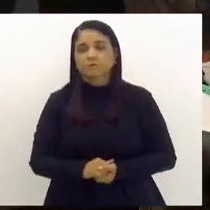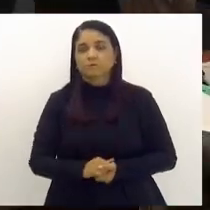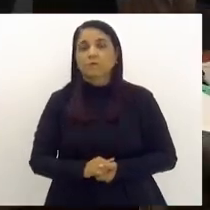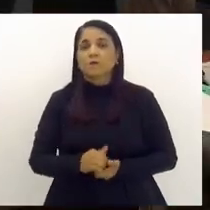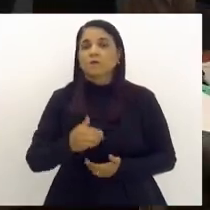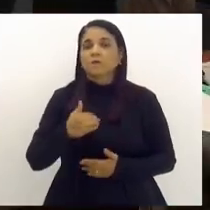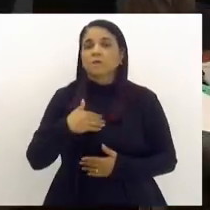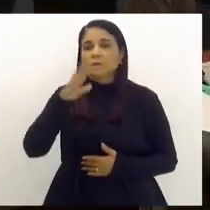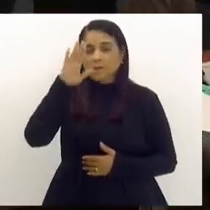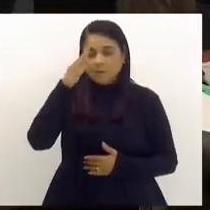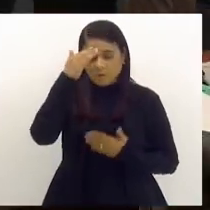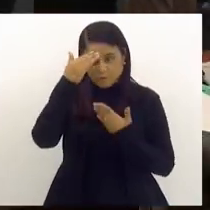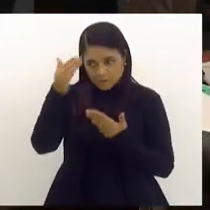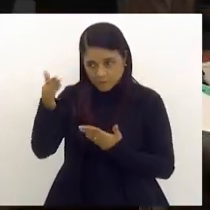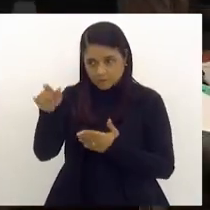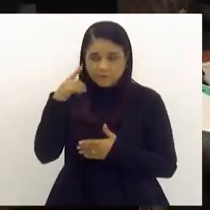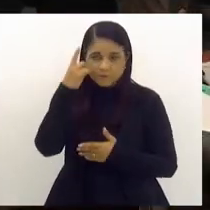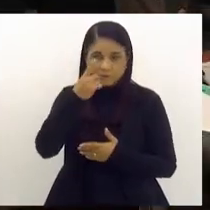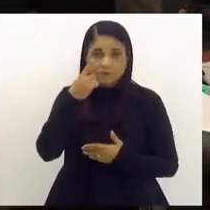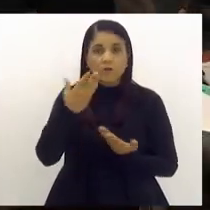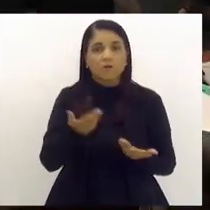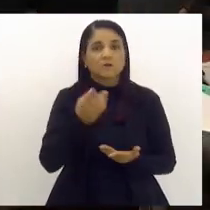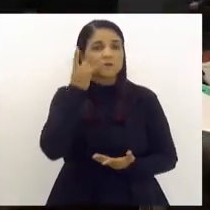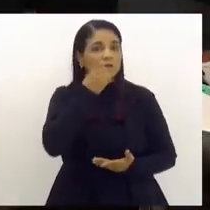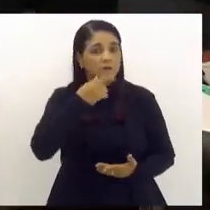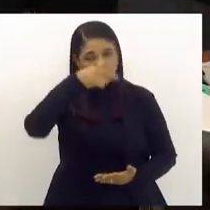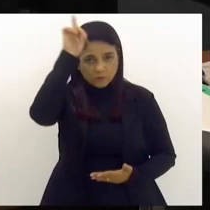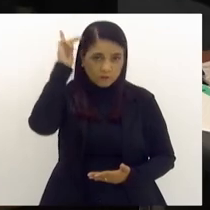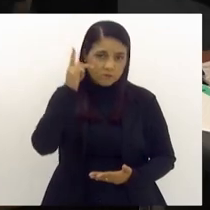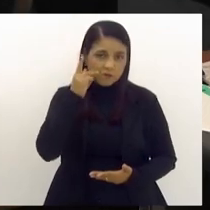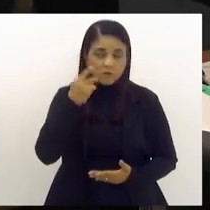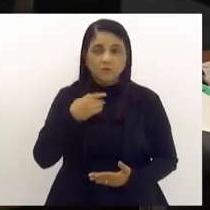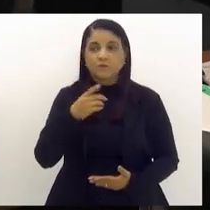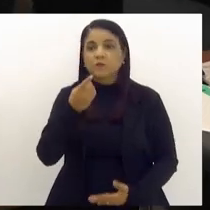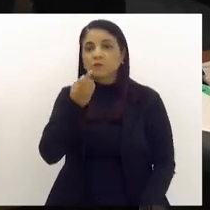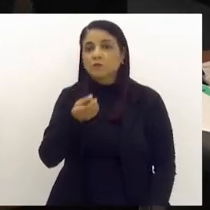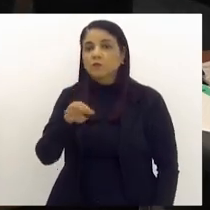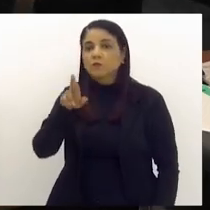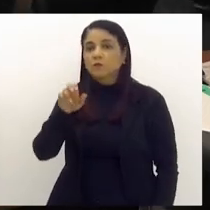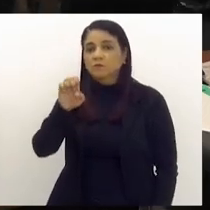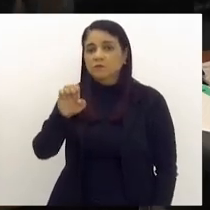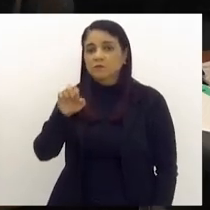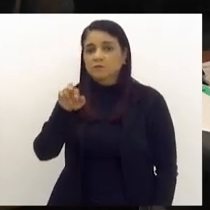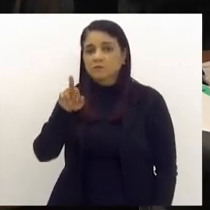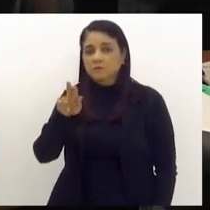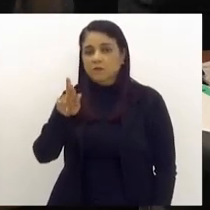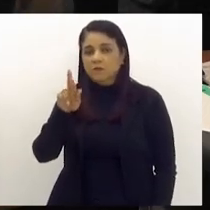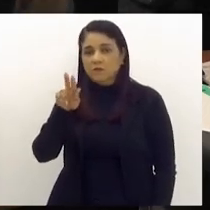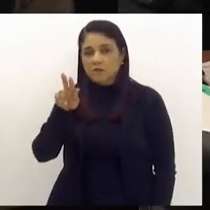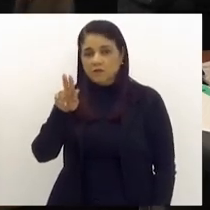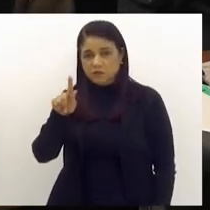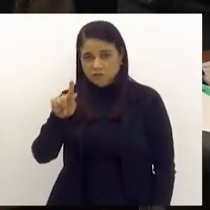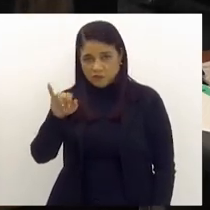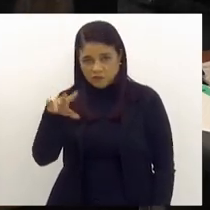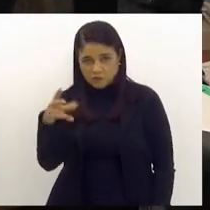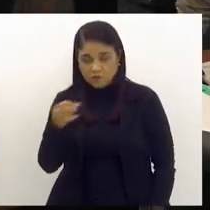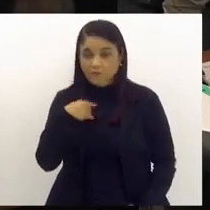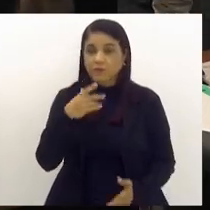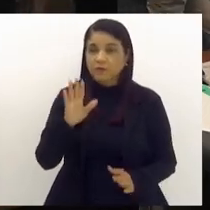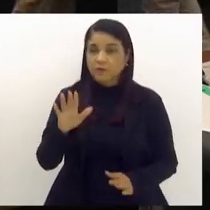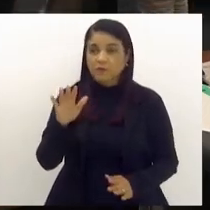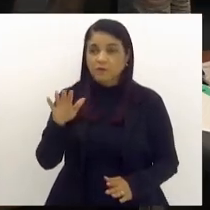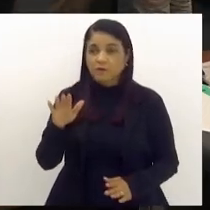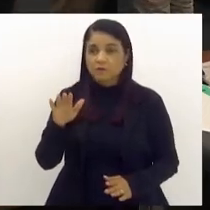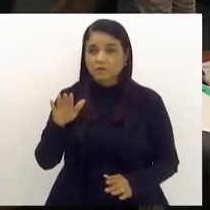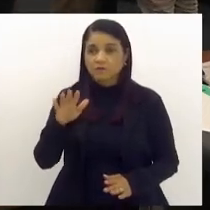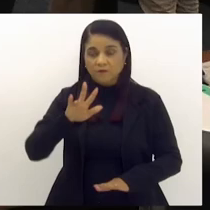deputado doutor Serginho. Deputado Luiz Paulo, por favor. Doutor Serginho, por favor. É que nas idas e vindas... Doutor Serginho